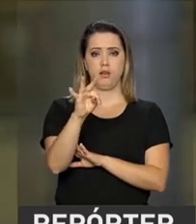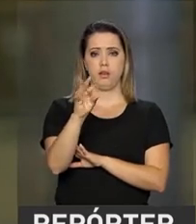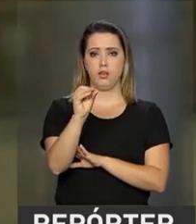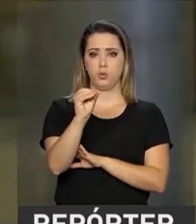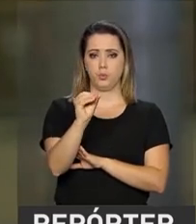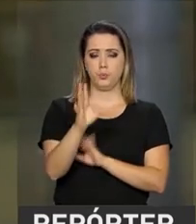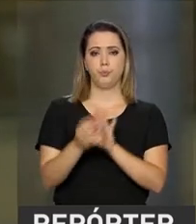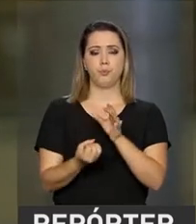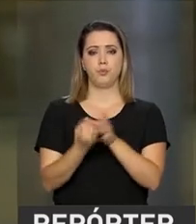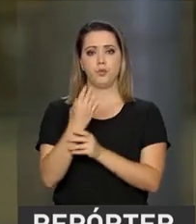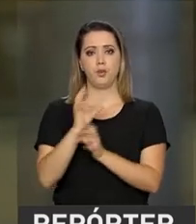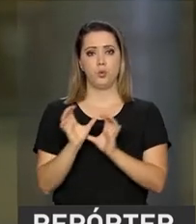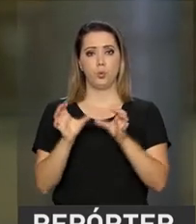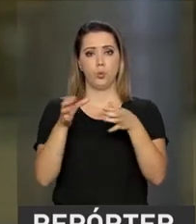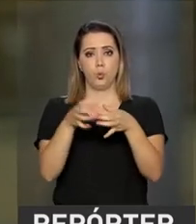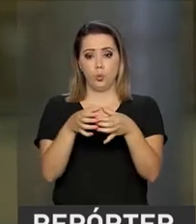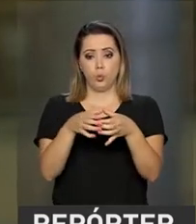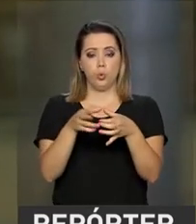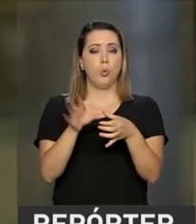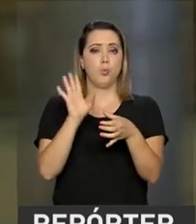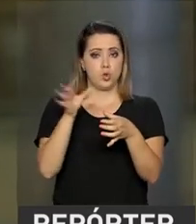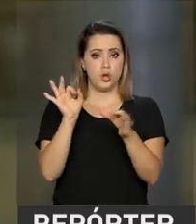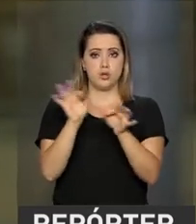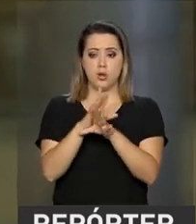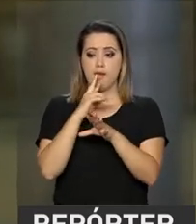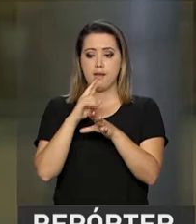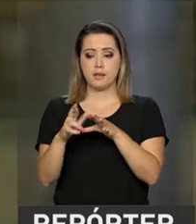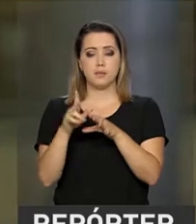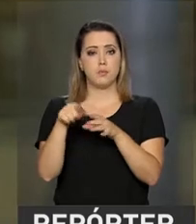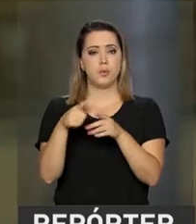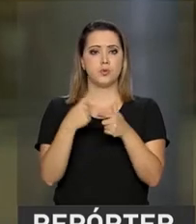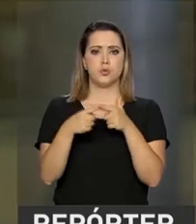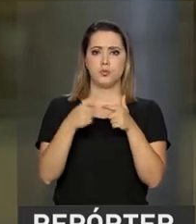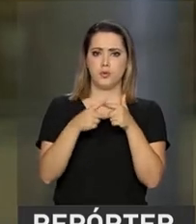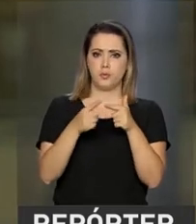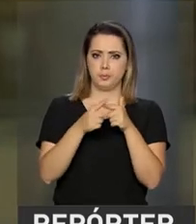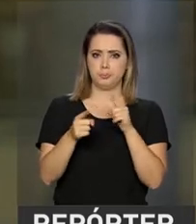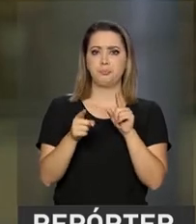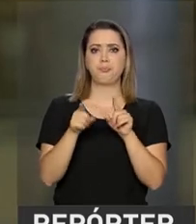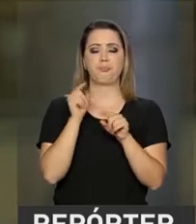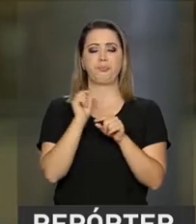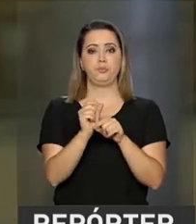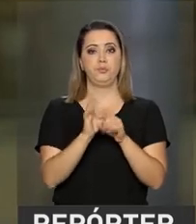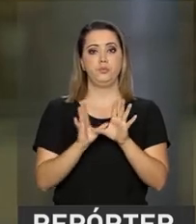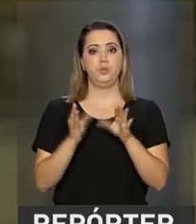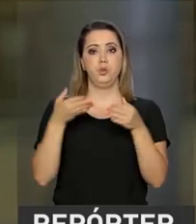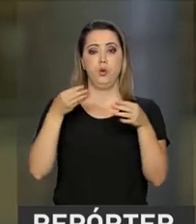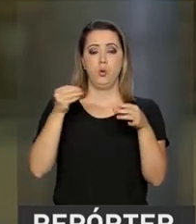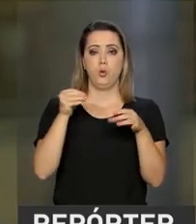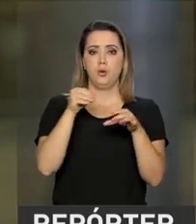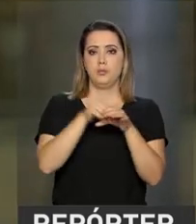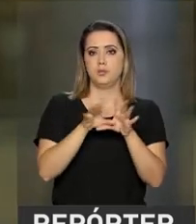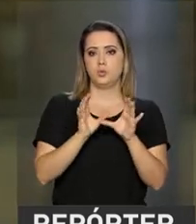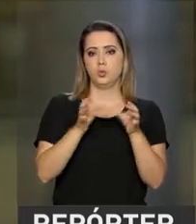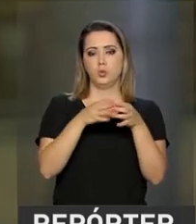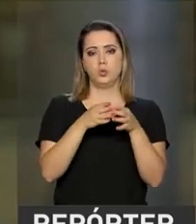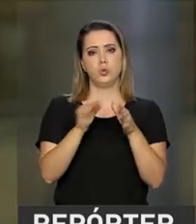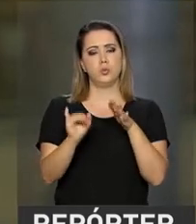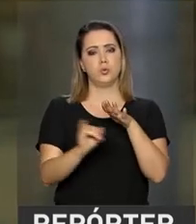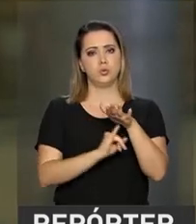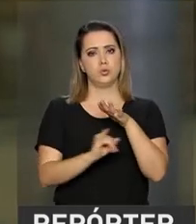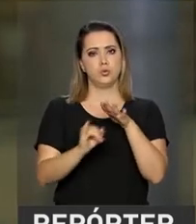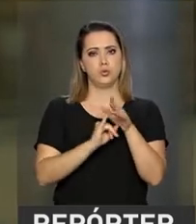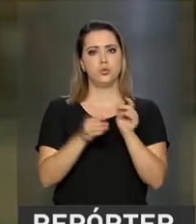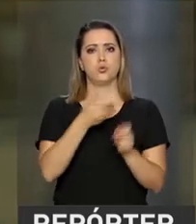o comitê integrado de pronta resposta a eventos críticos com a participação de estruturas de segurança pública